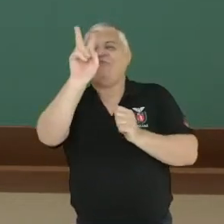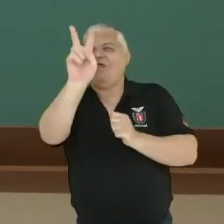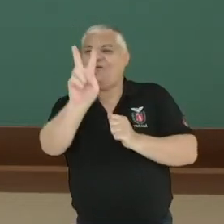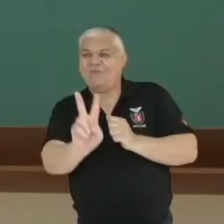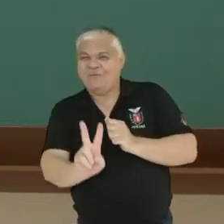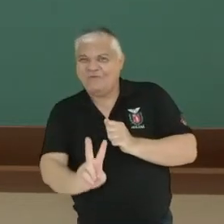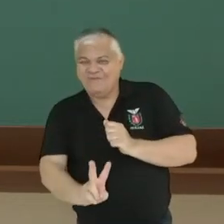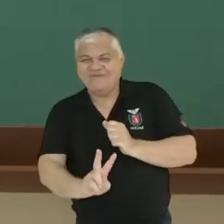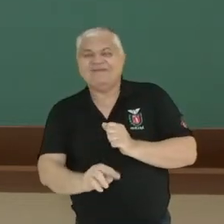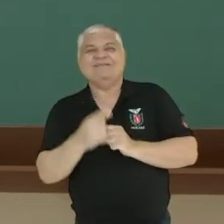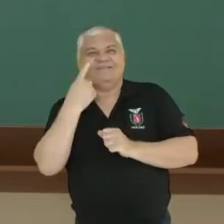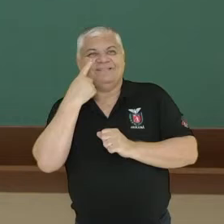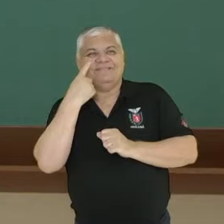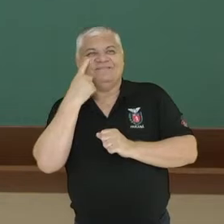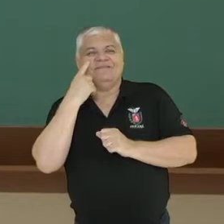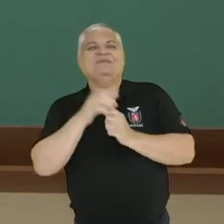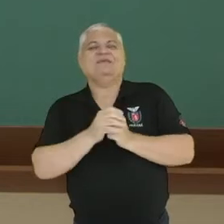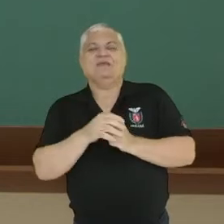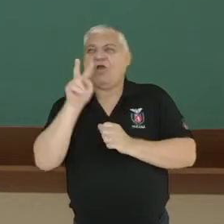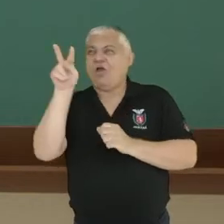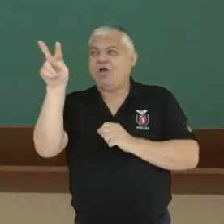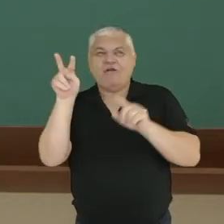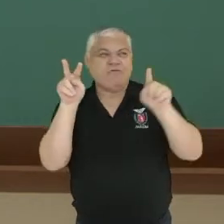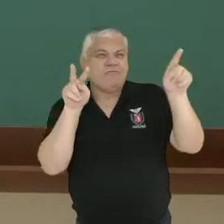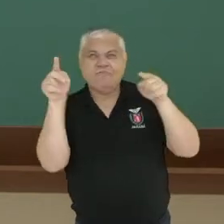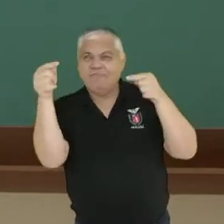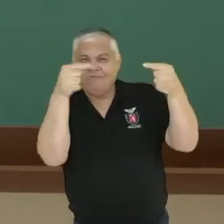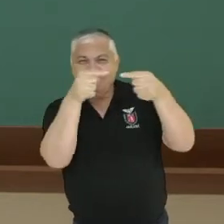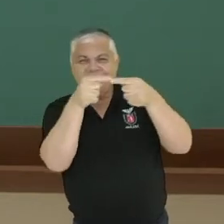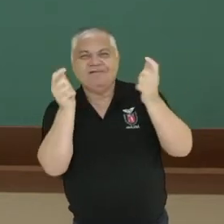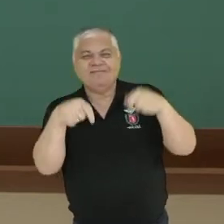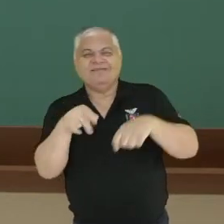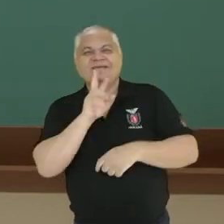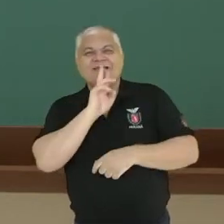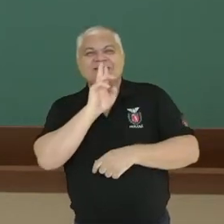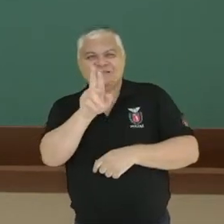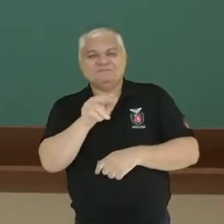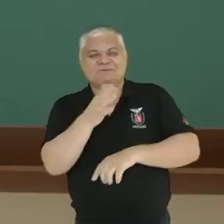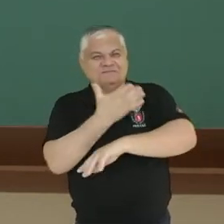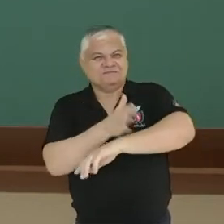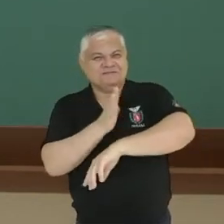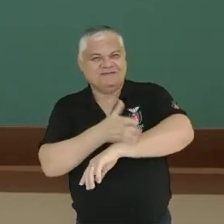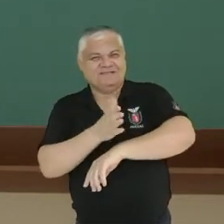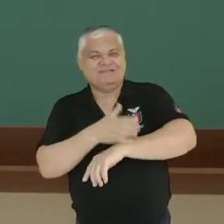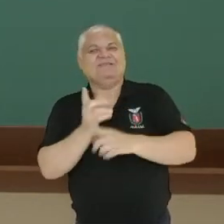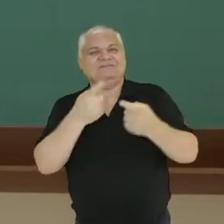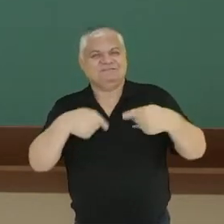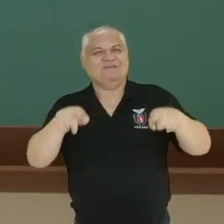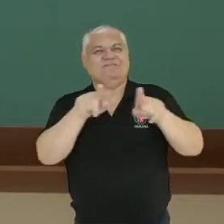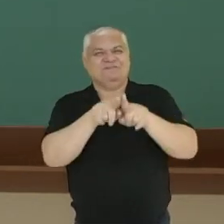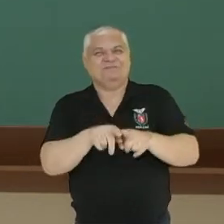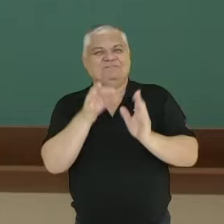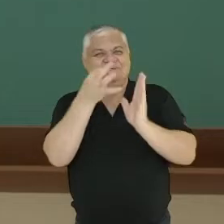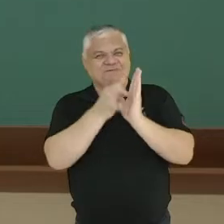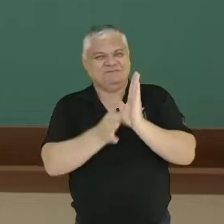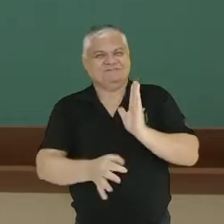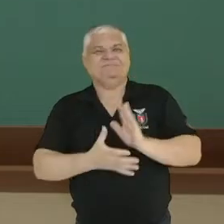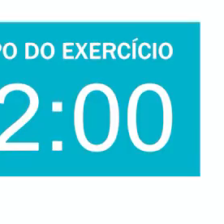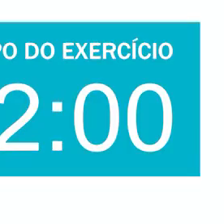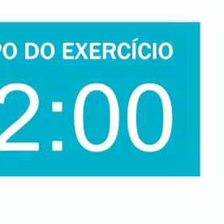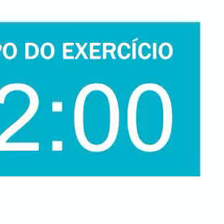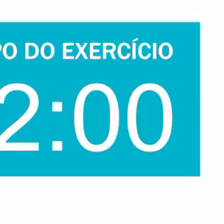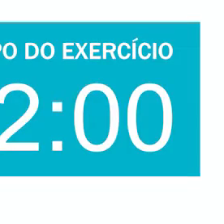logaritmo. Então lembra da definição, olha para a tabela e resolve, responde todas essas questões e já já a gente volta com a resolução.